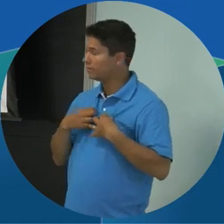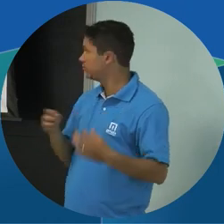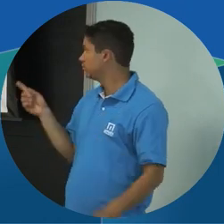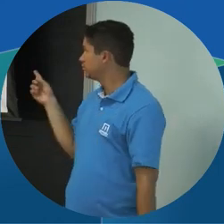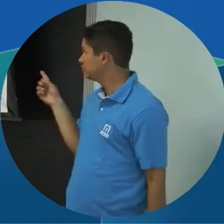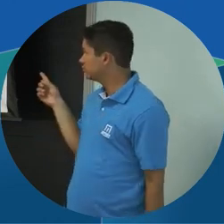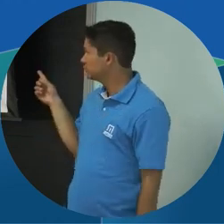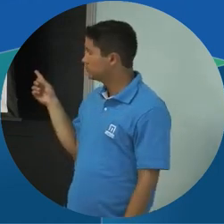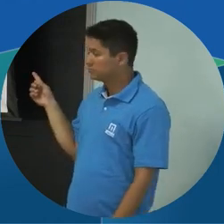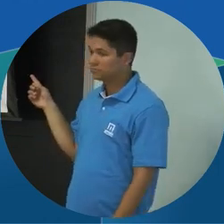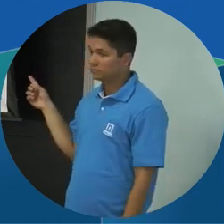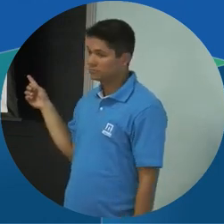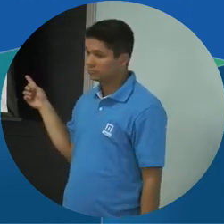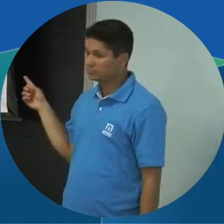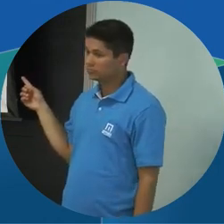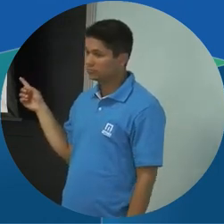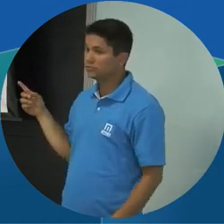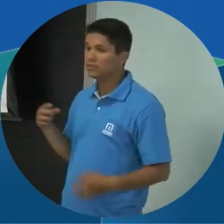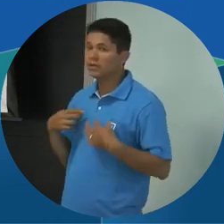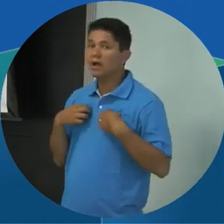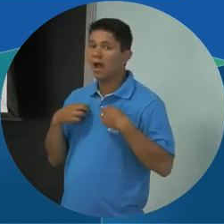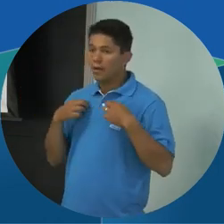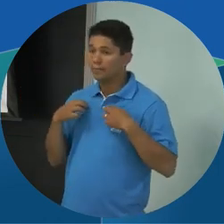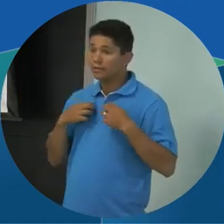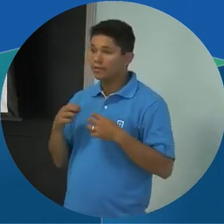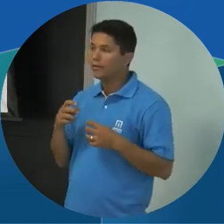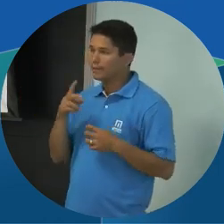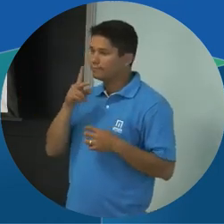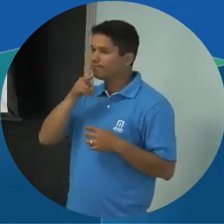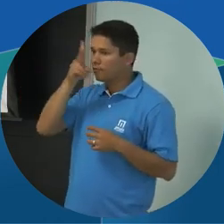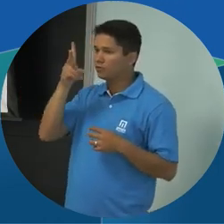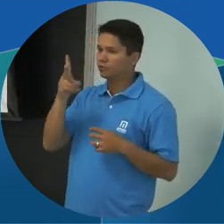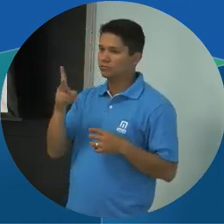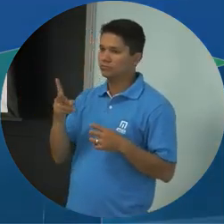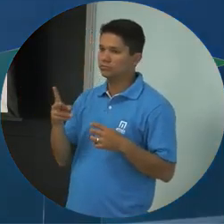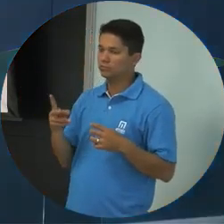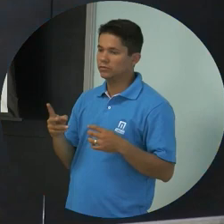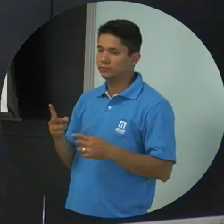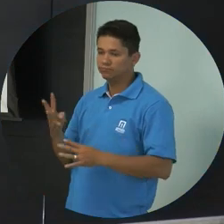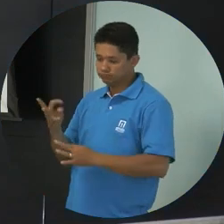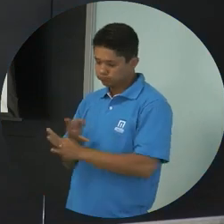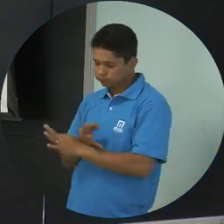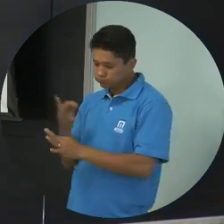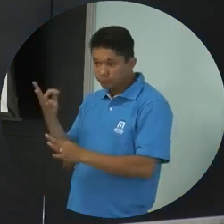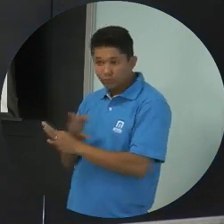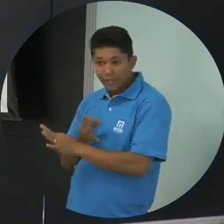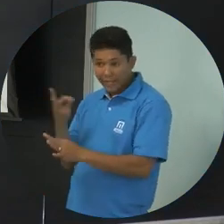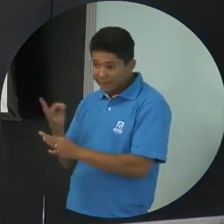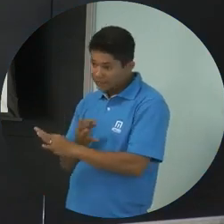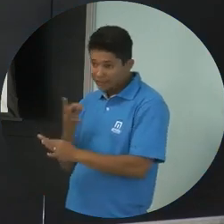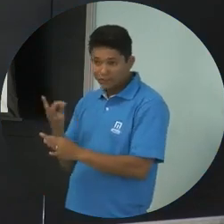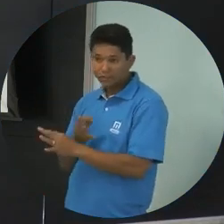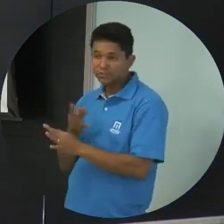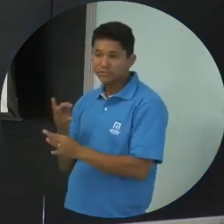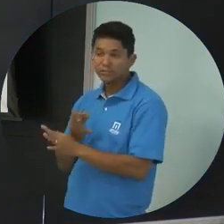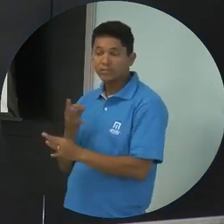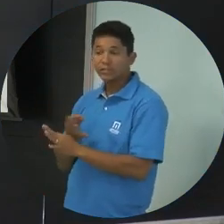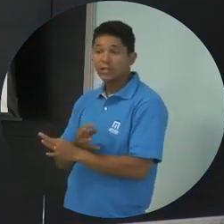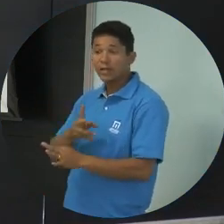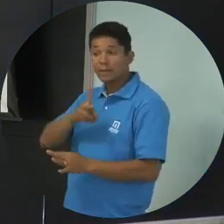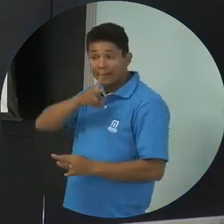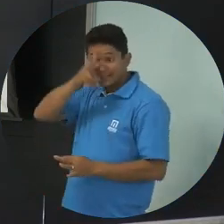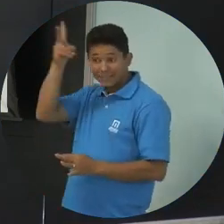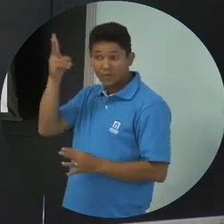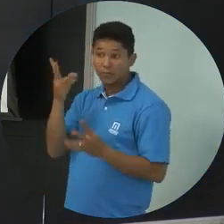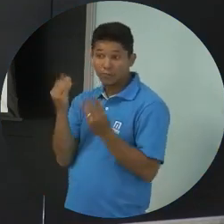Esta vestimenta é uma vestimenta de alta tenacidade, tá? Onde ela resiste pressões altas e ultra